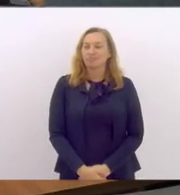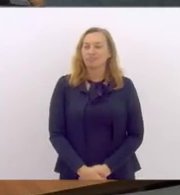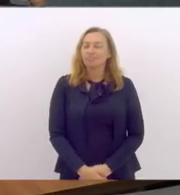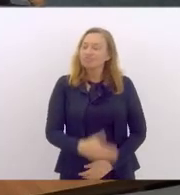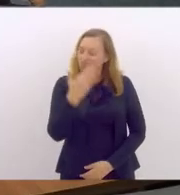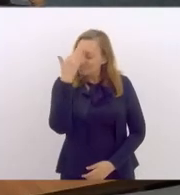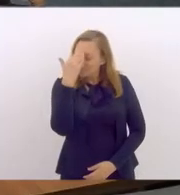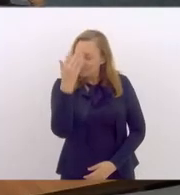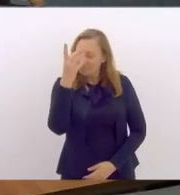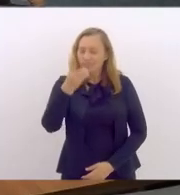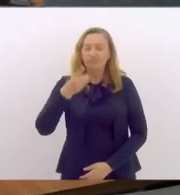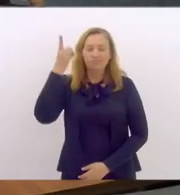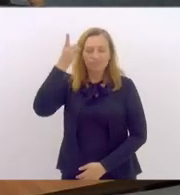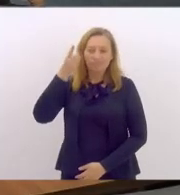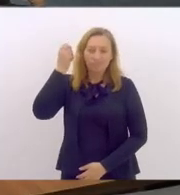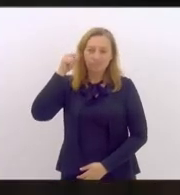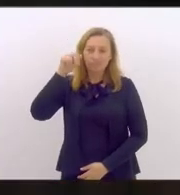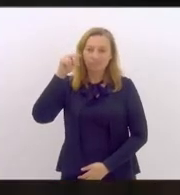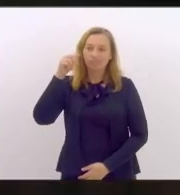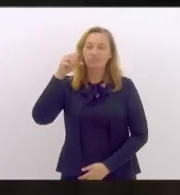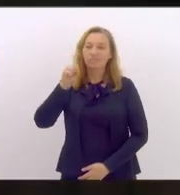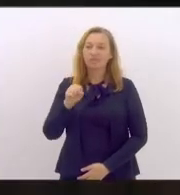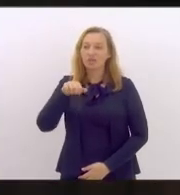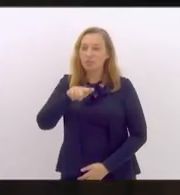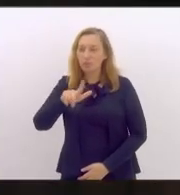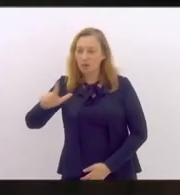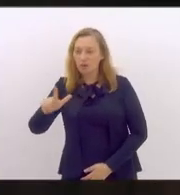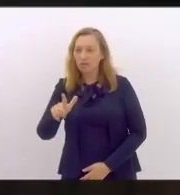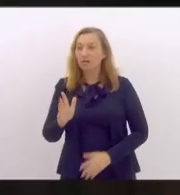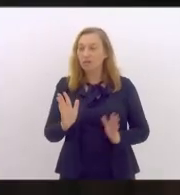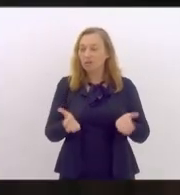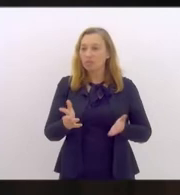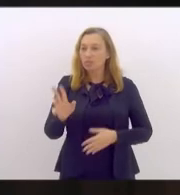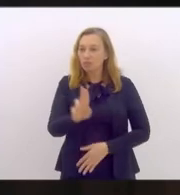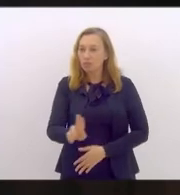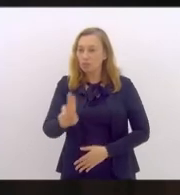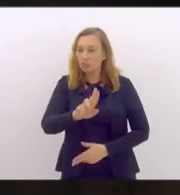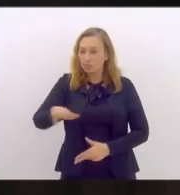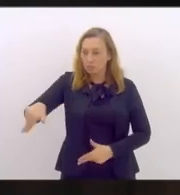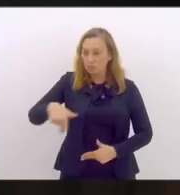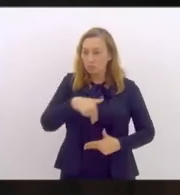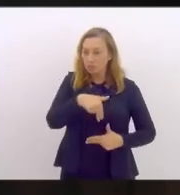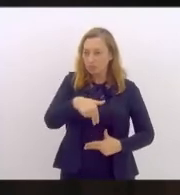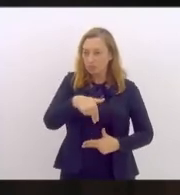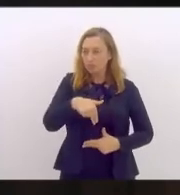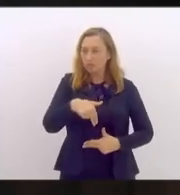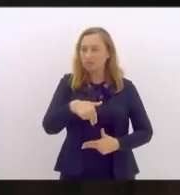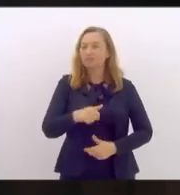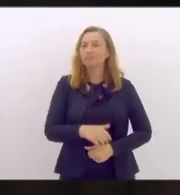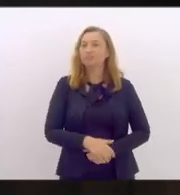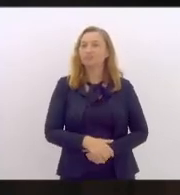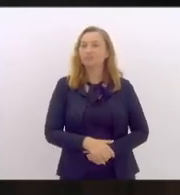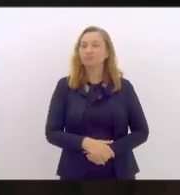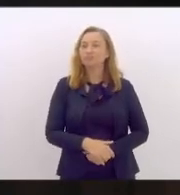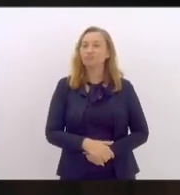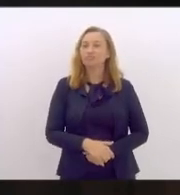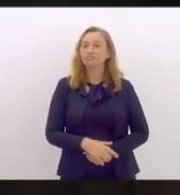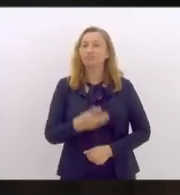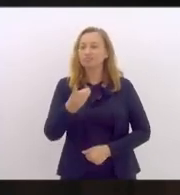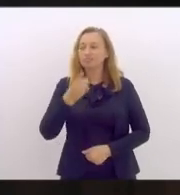Obrigado Deputado Samuel Malafaia para fazer uso da palavra está inscrito